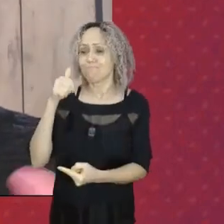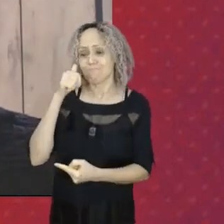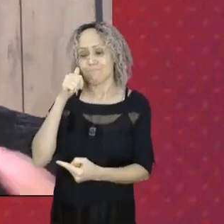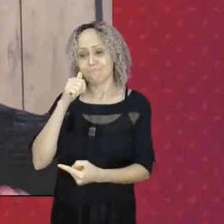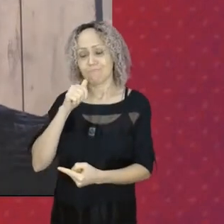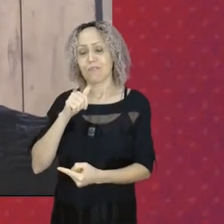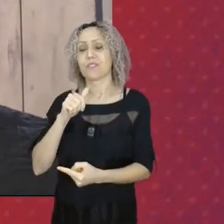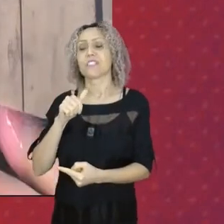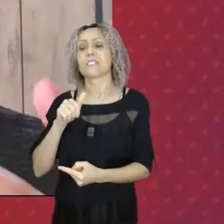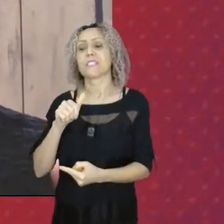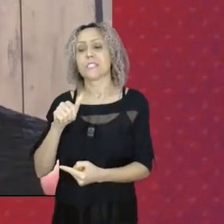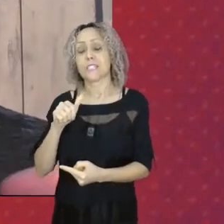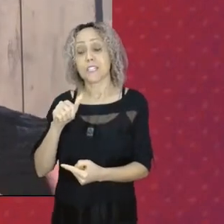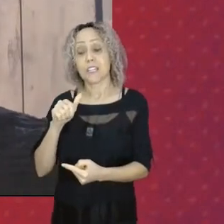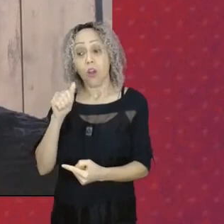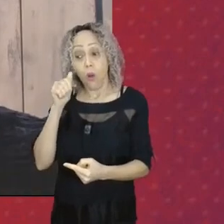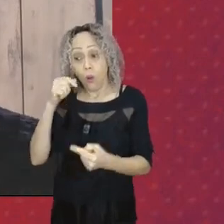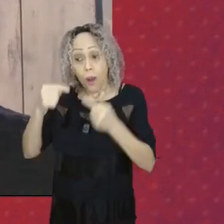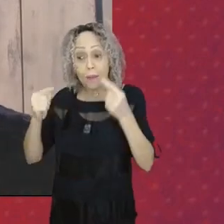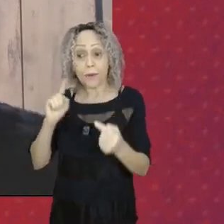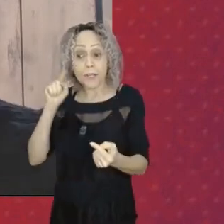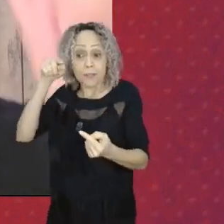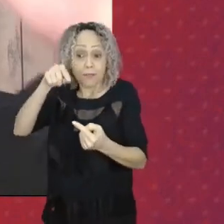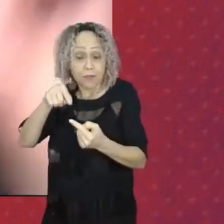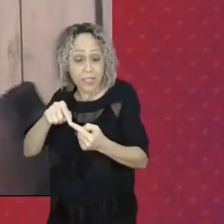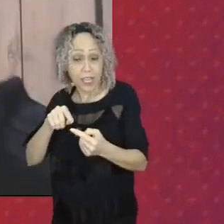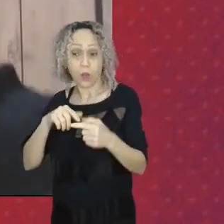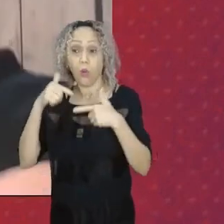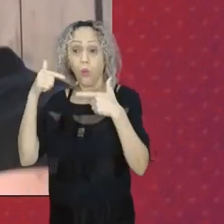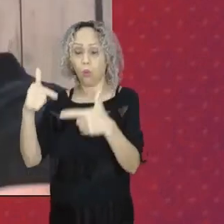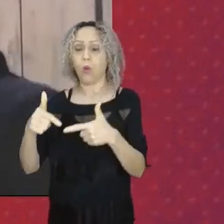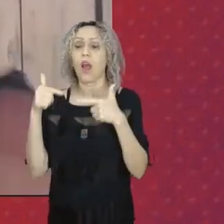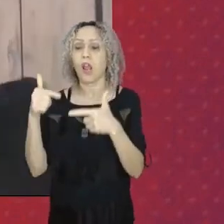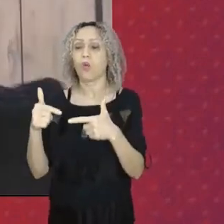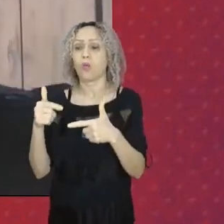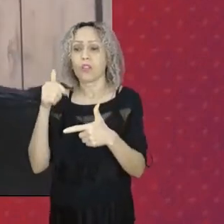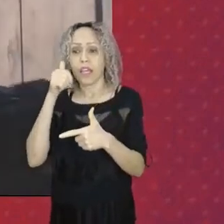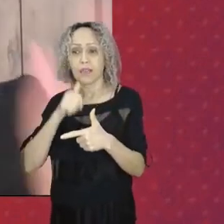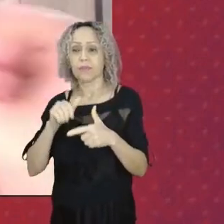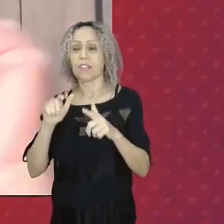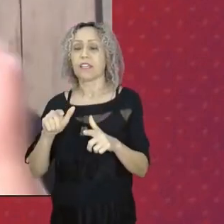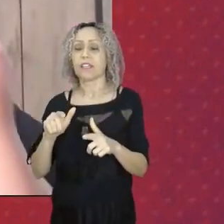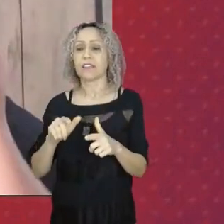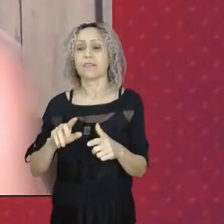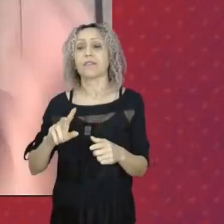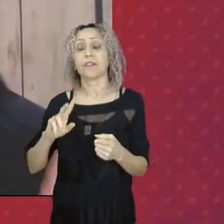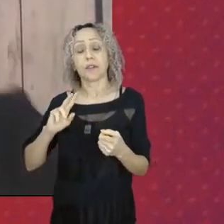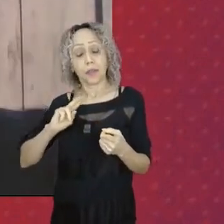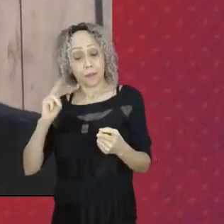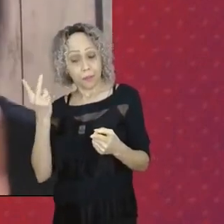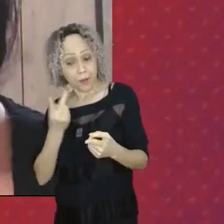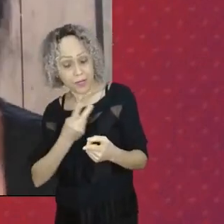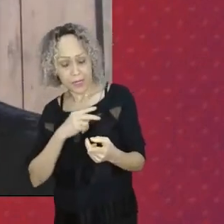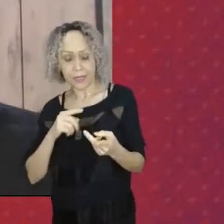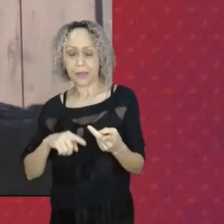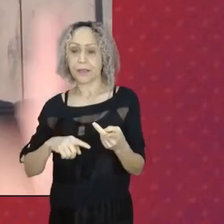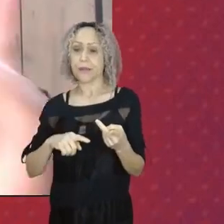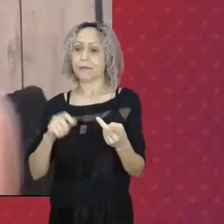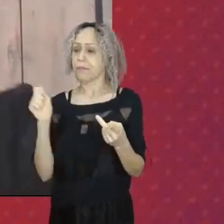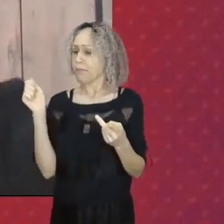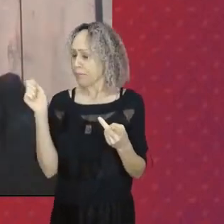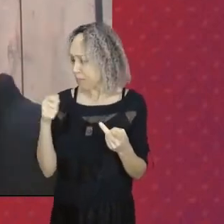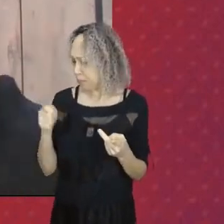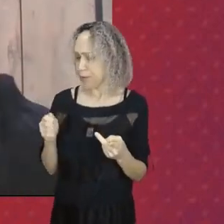mulheres. Né? Então é um pouco disso que nós vemos mostrando, que travesti não é bagunça, que é possível sim travesti ocupar